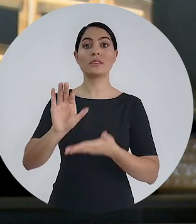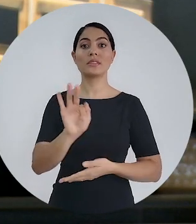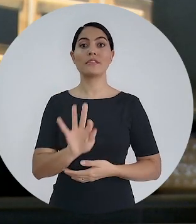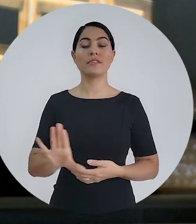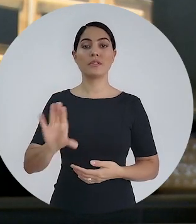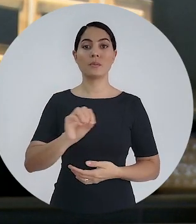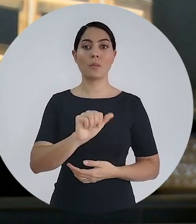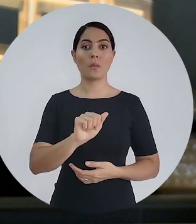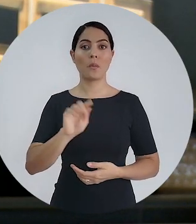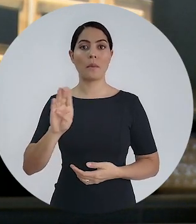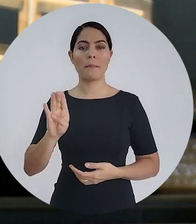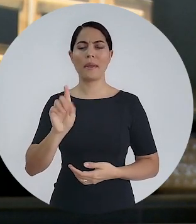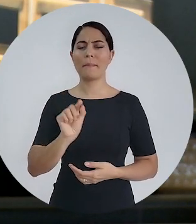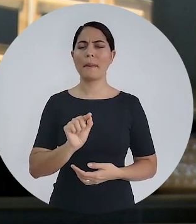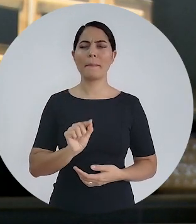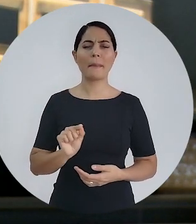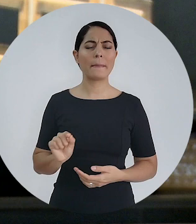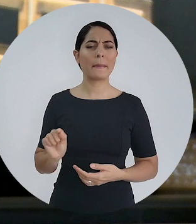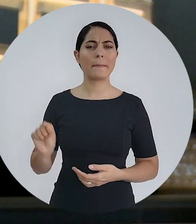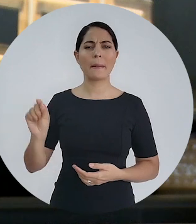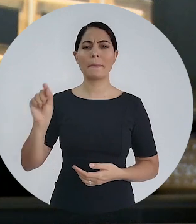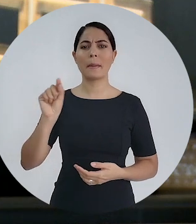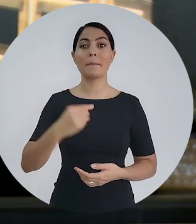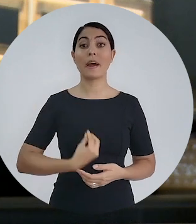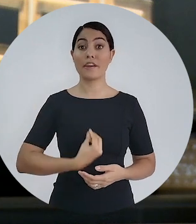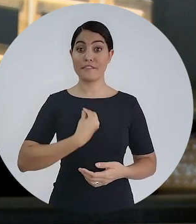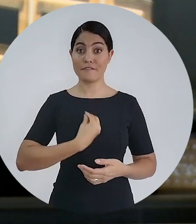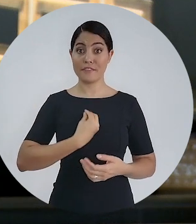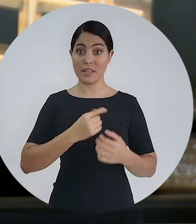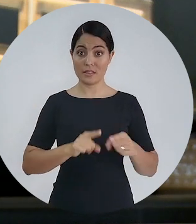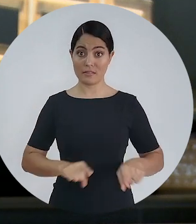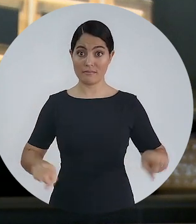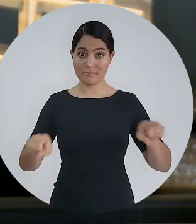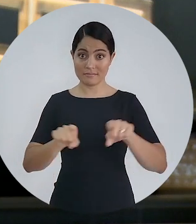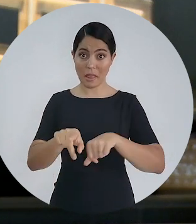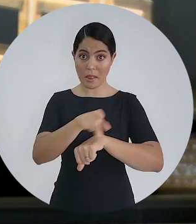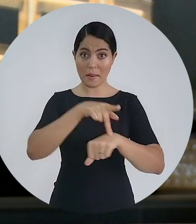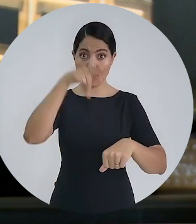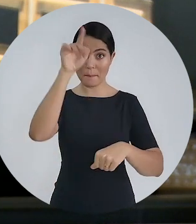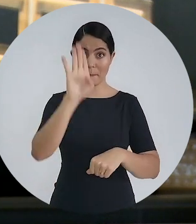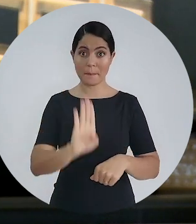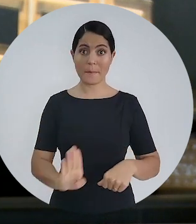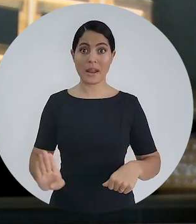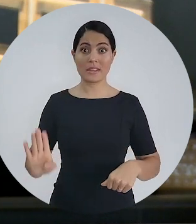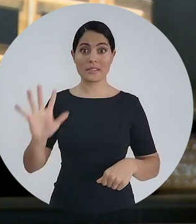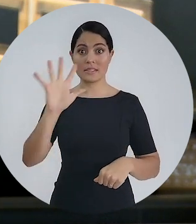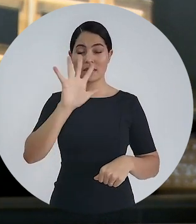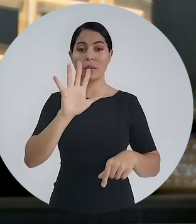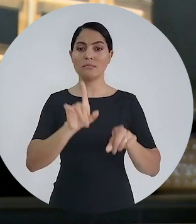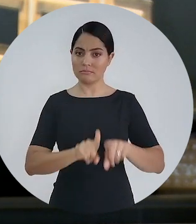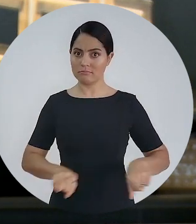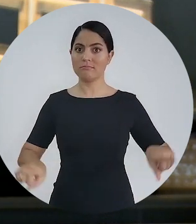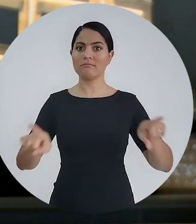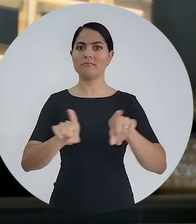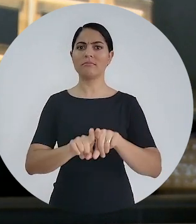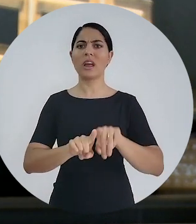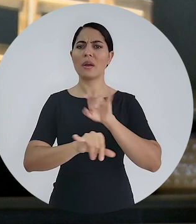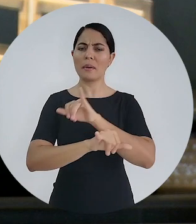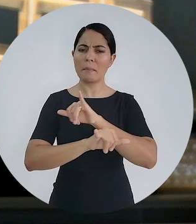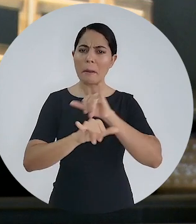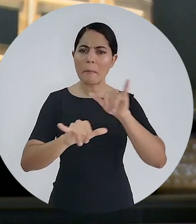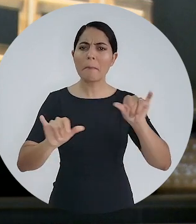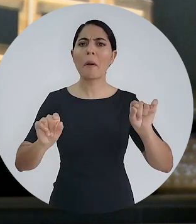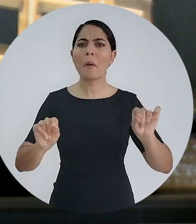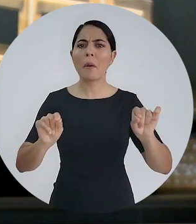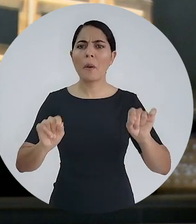OAB e demais entidades que formam o Pacto pela Vida e pelo Brasil divulgaram um manifesto para cobrar rapidez na vacinação